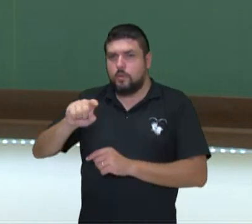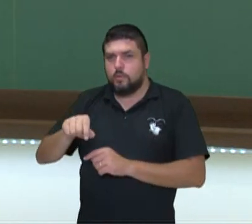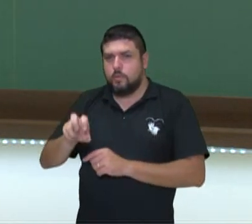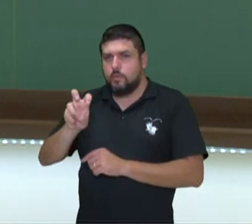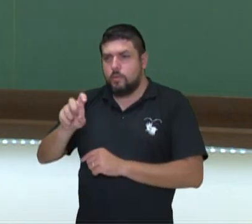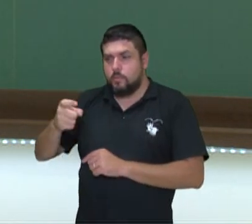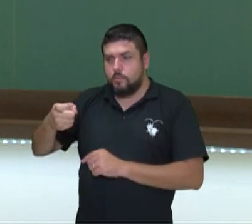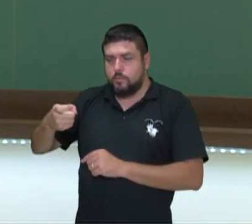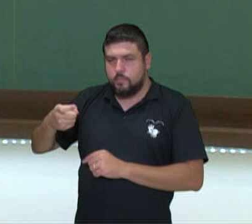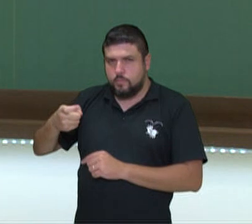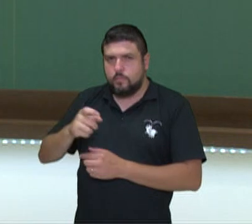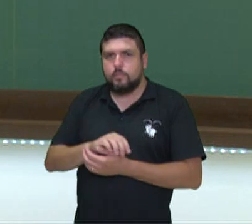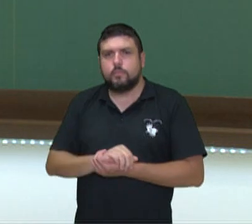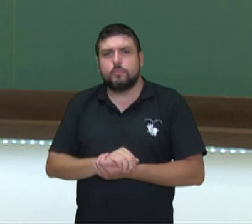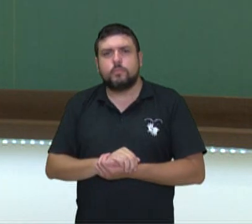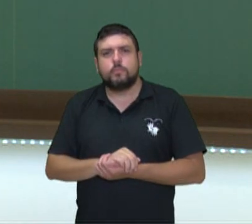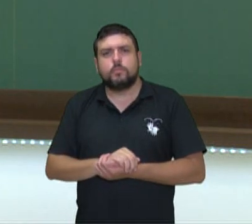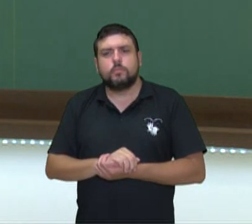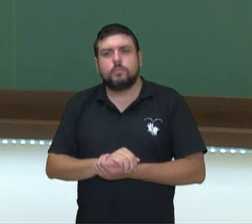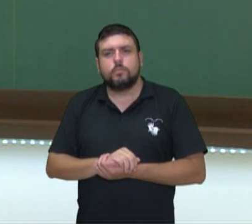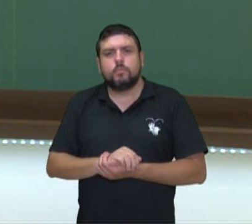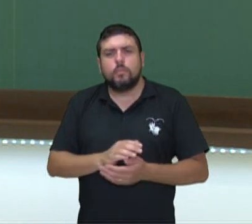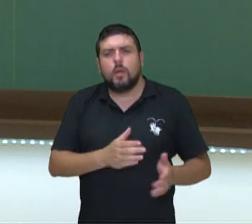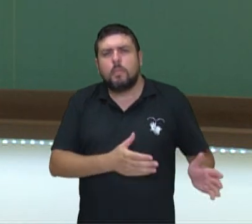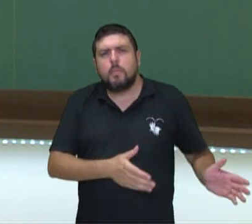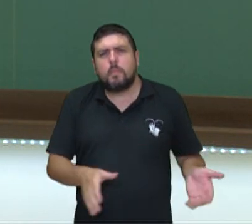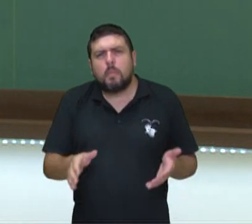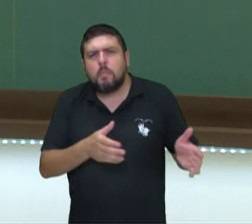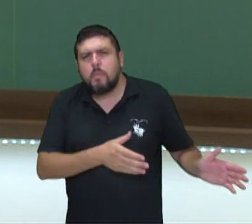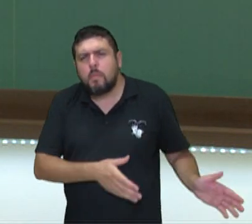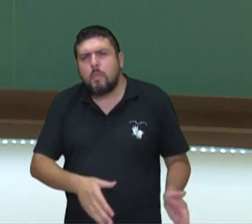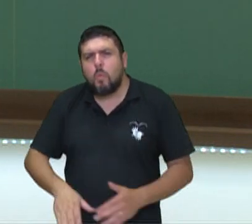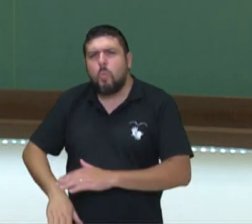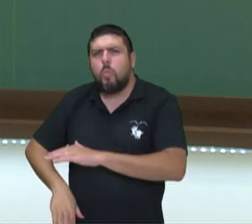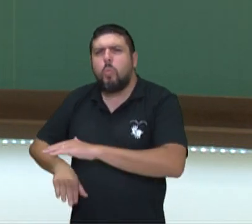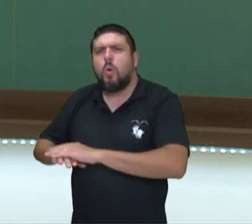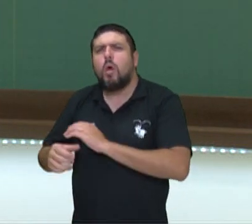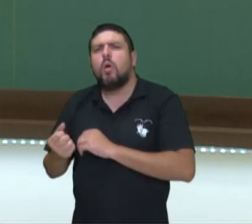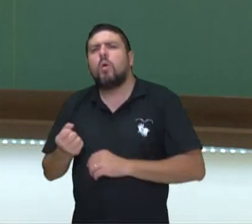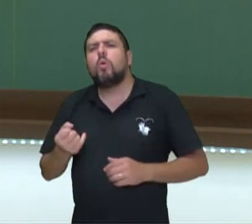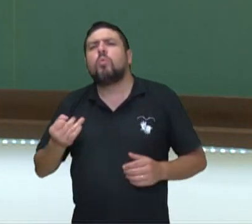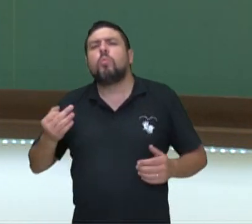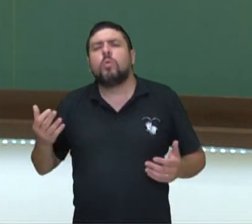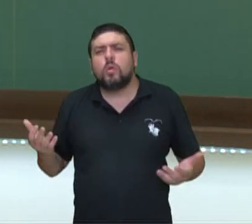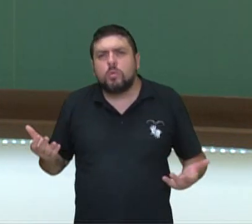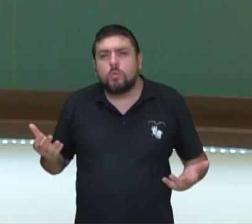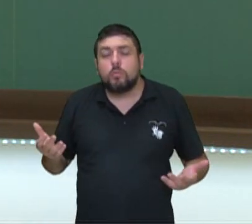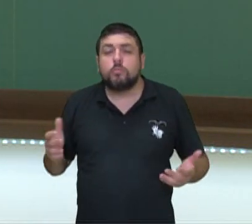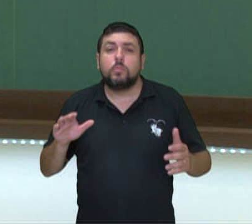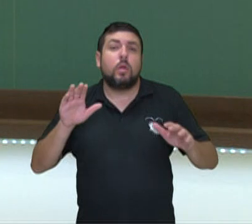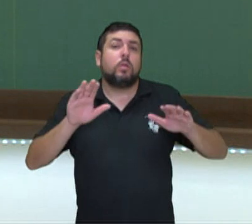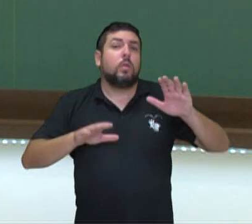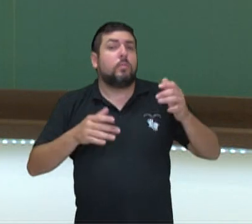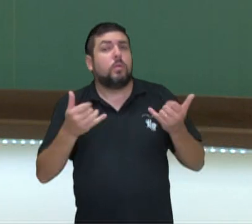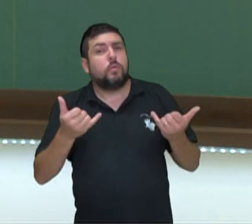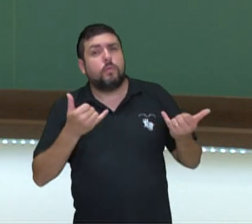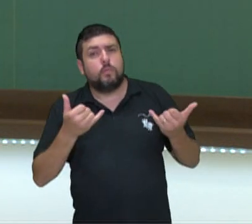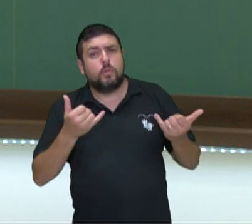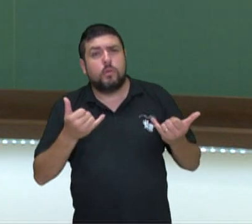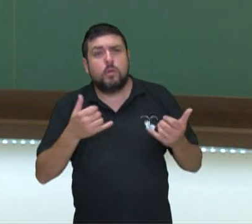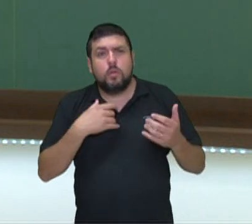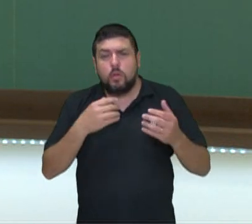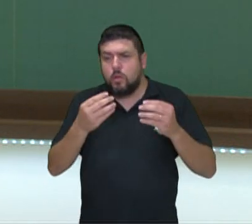0,5x. Quantos materiais foram produzidos? Quantas peças foram produzidas? Depende da informação, coloca aqui,